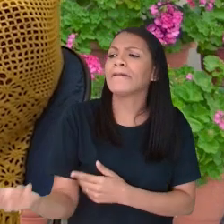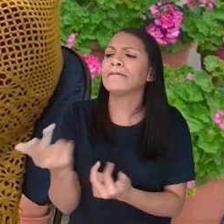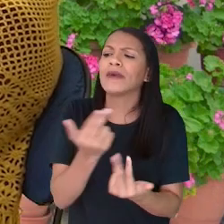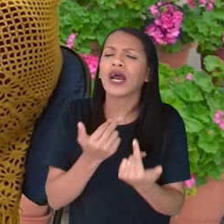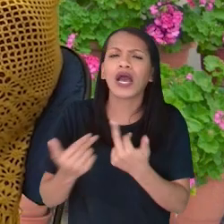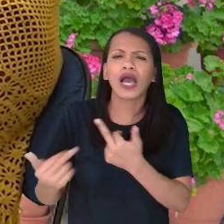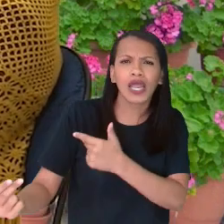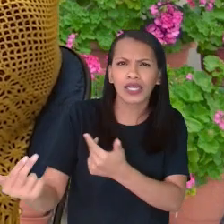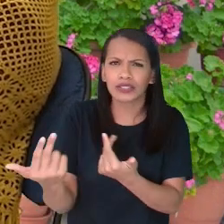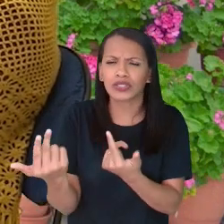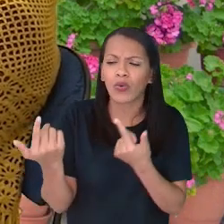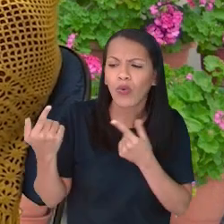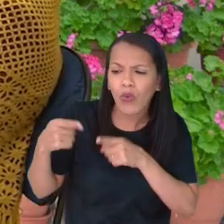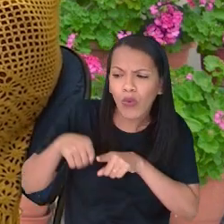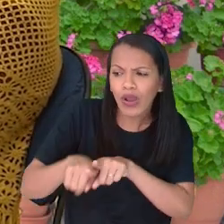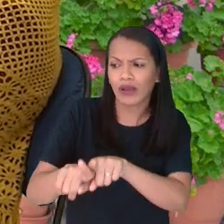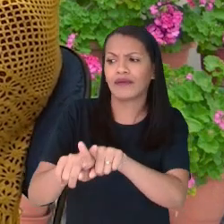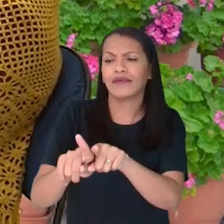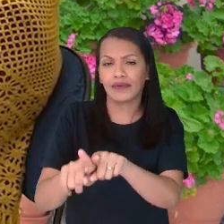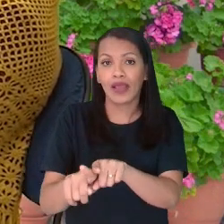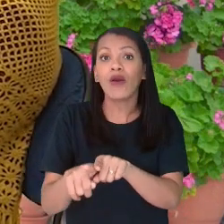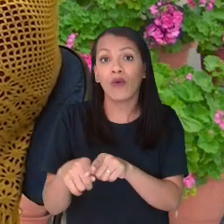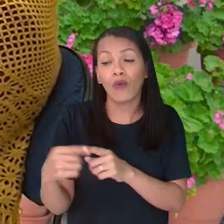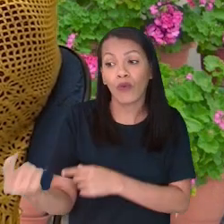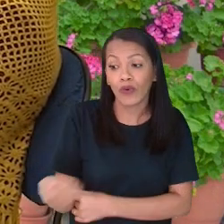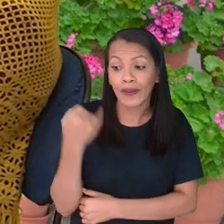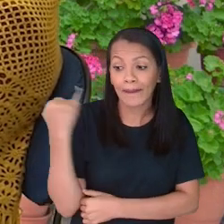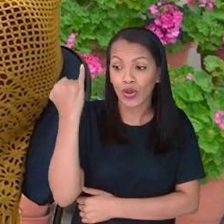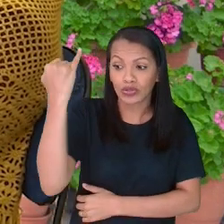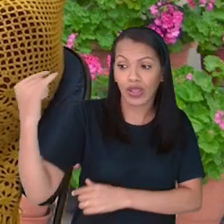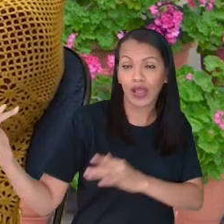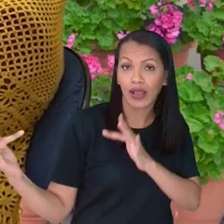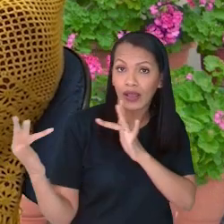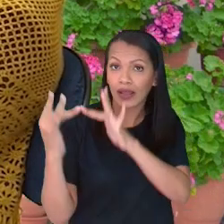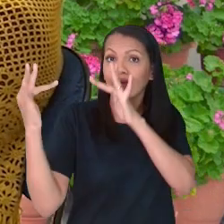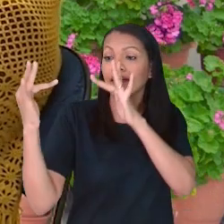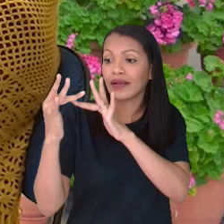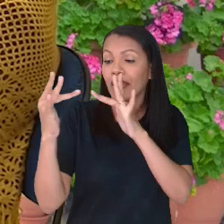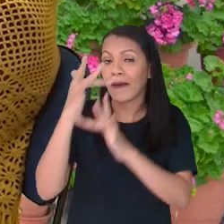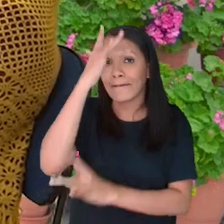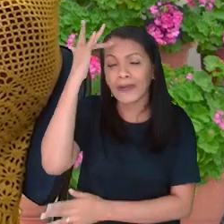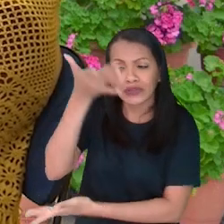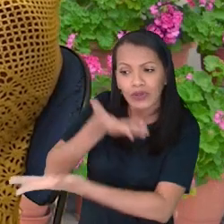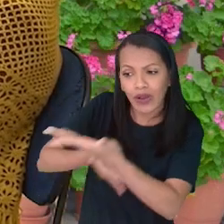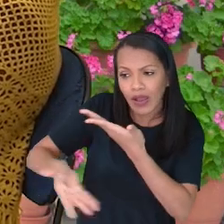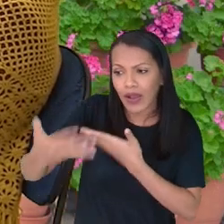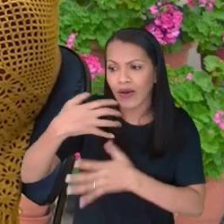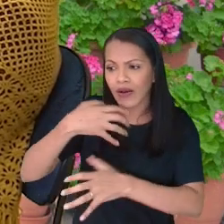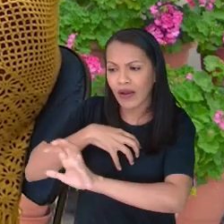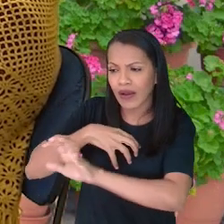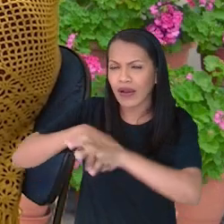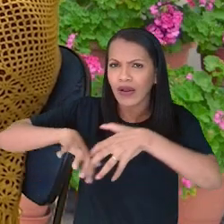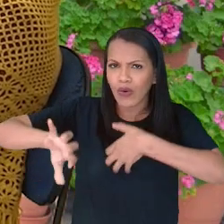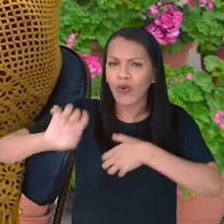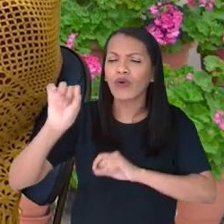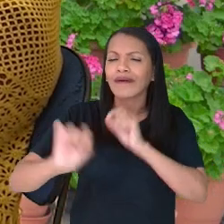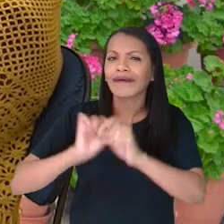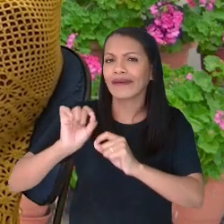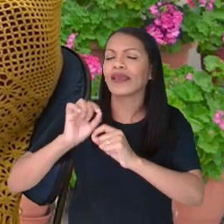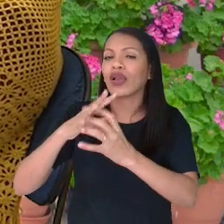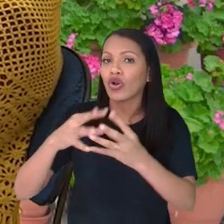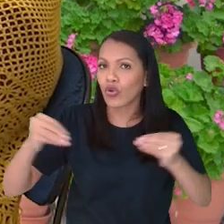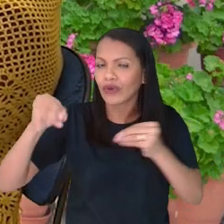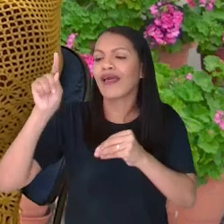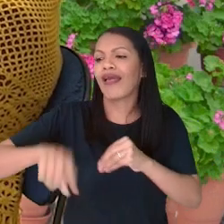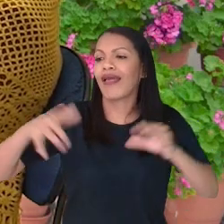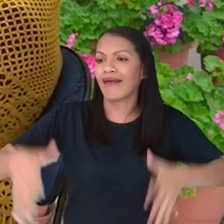parecida. O que importa é o contato afetivo de uma pessoa com a outra. O que cura é alegria e o que